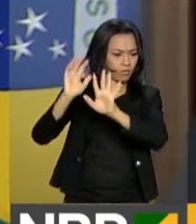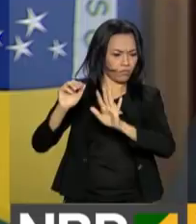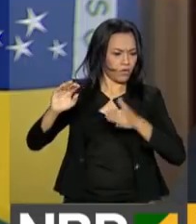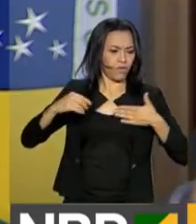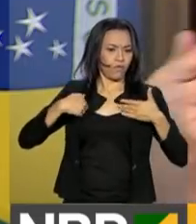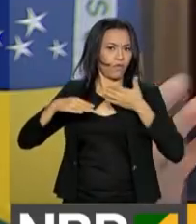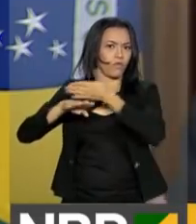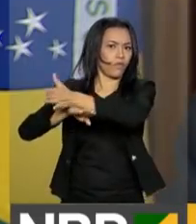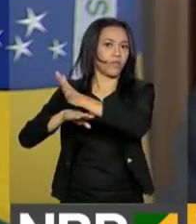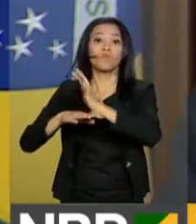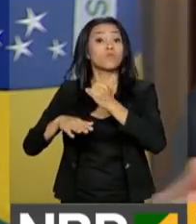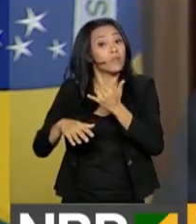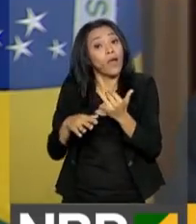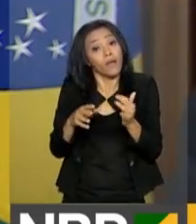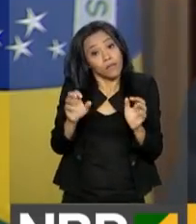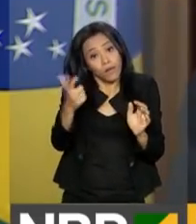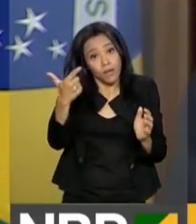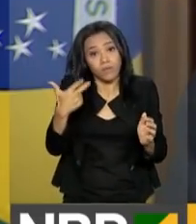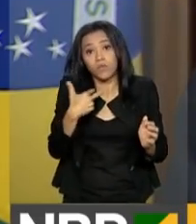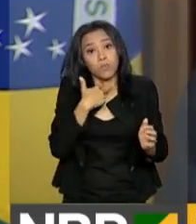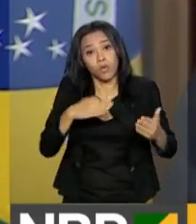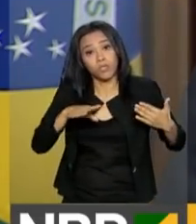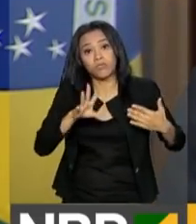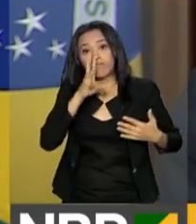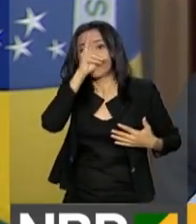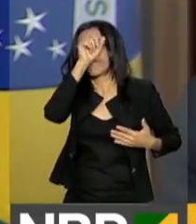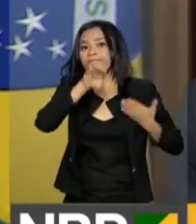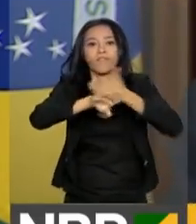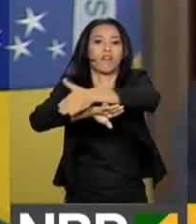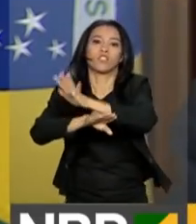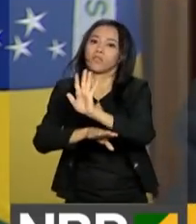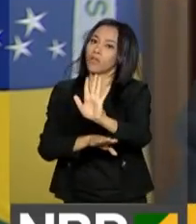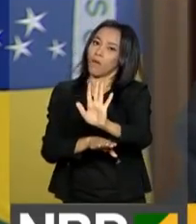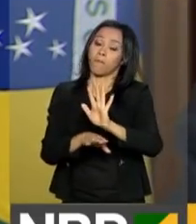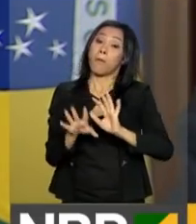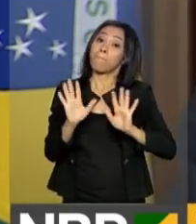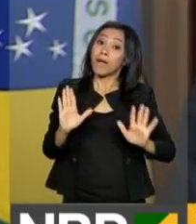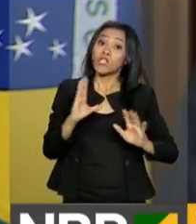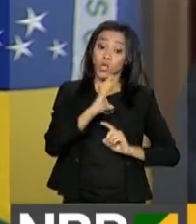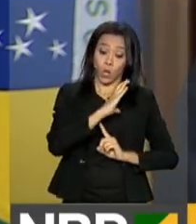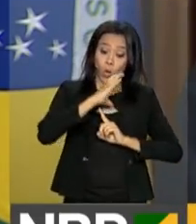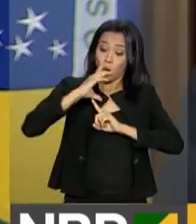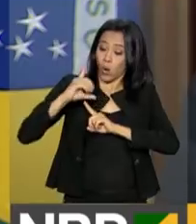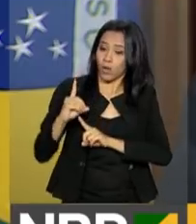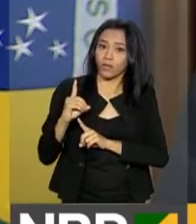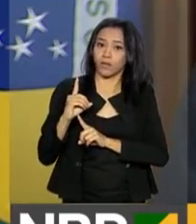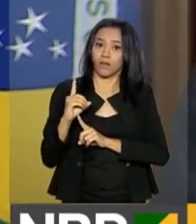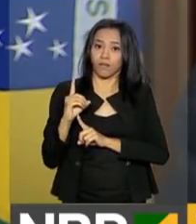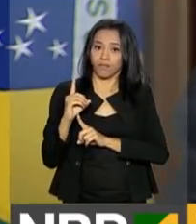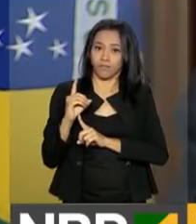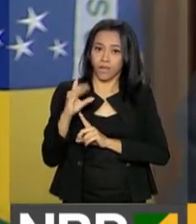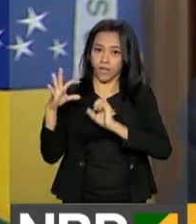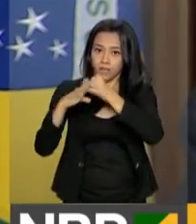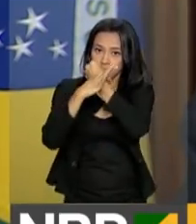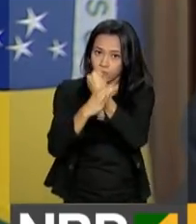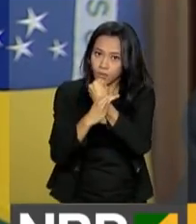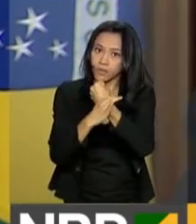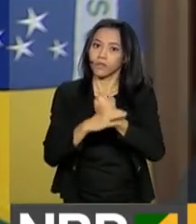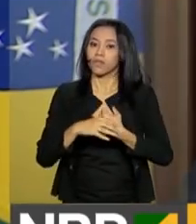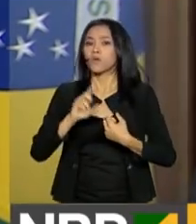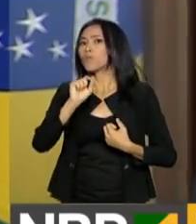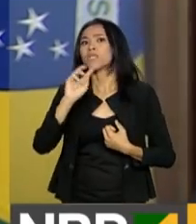fá você pode invadir a competência dos estados mas integrar e coordenar a segurança pública em face da realidade